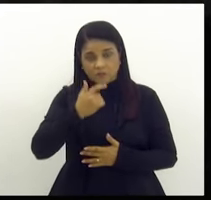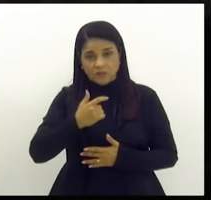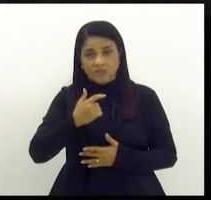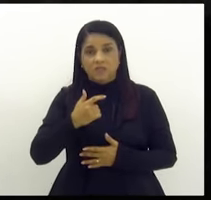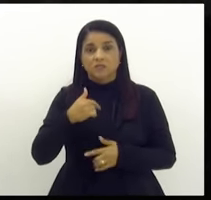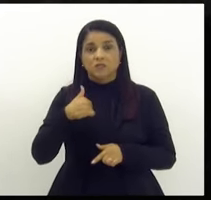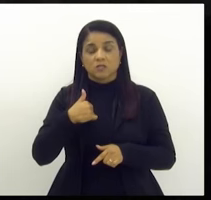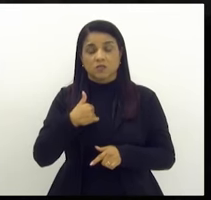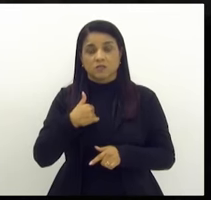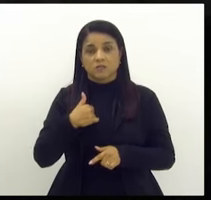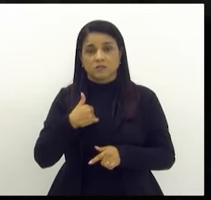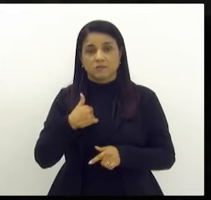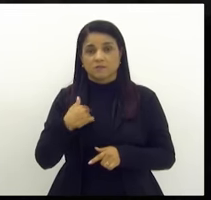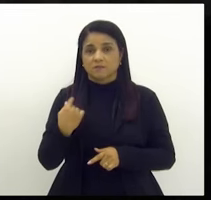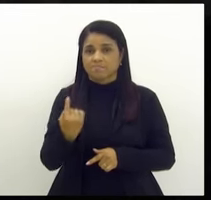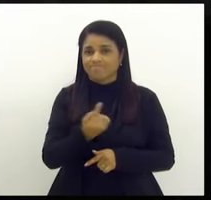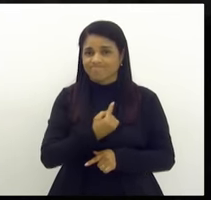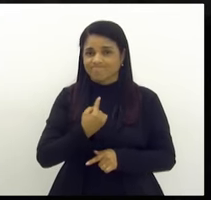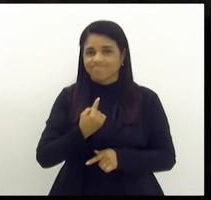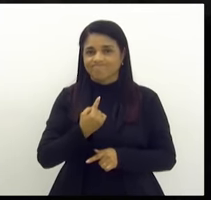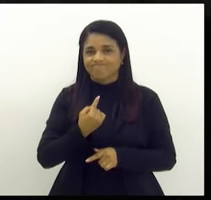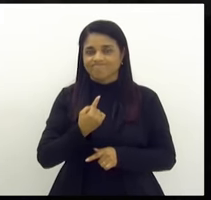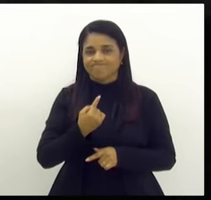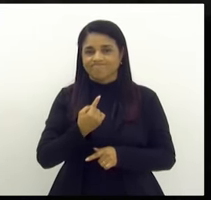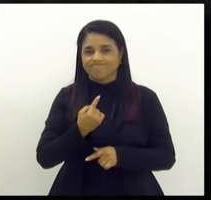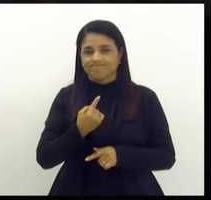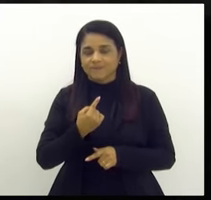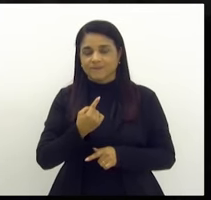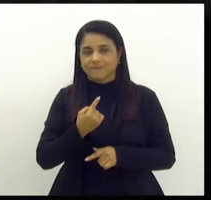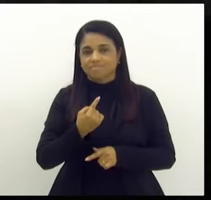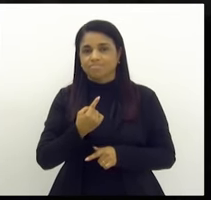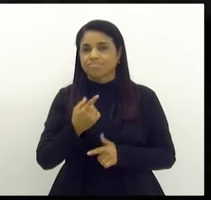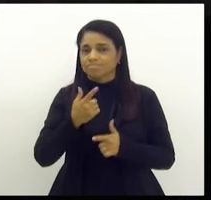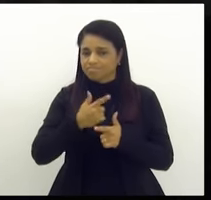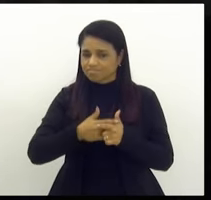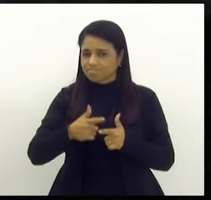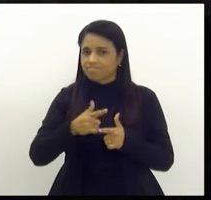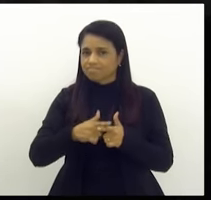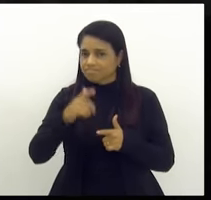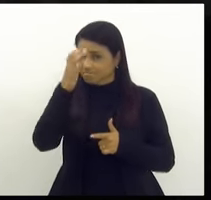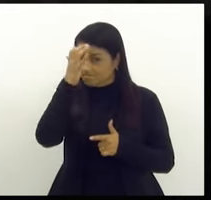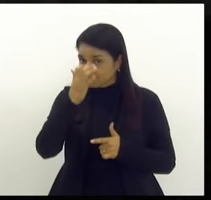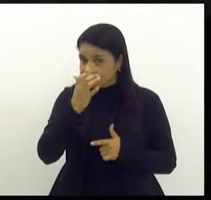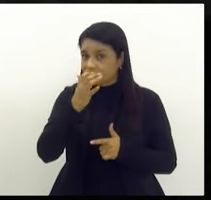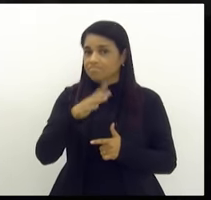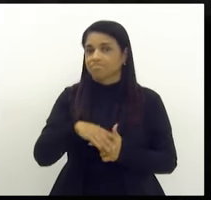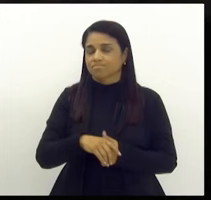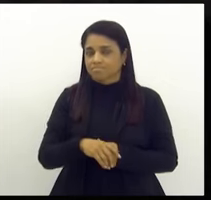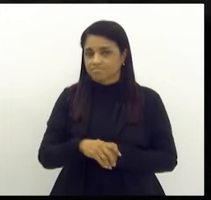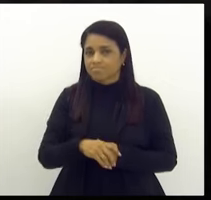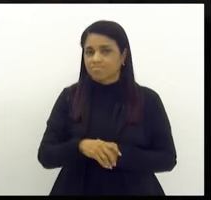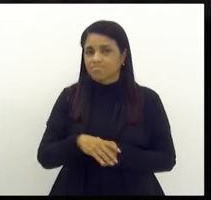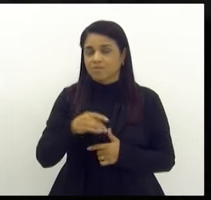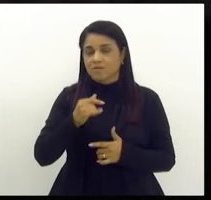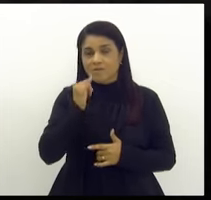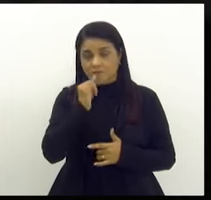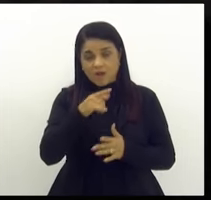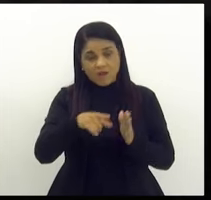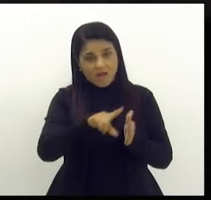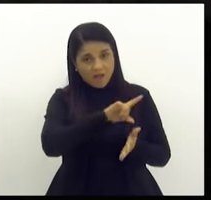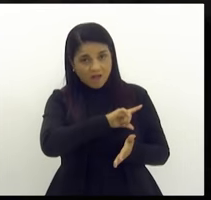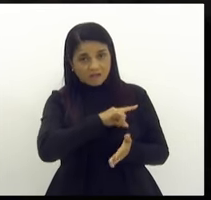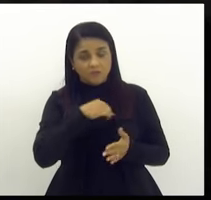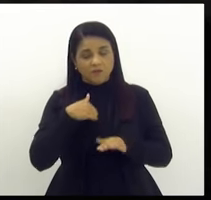em cima do fio de uma navalha eu dizia ainda há pouco para alguém que